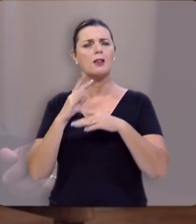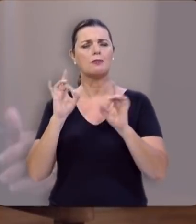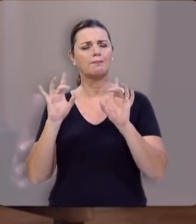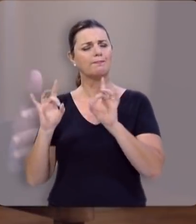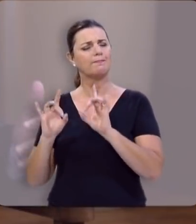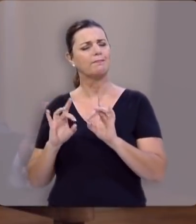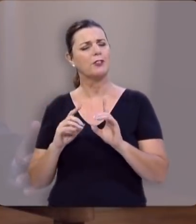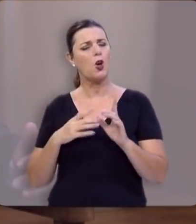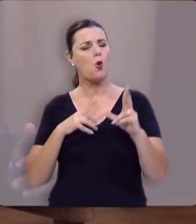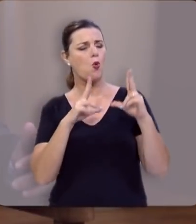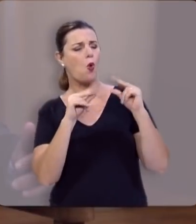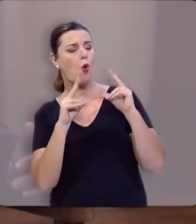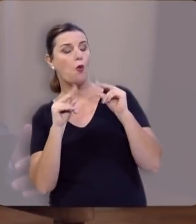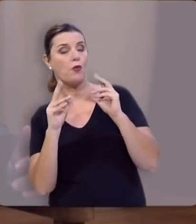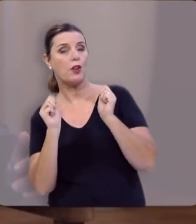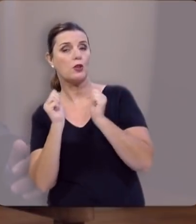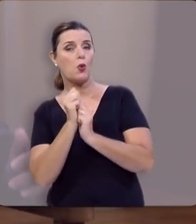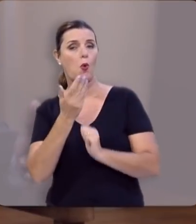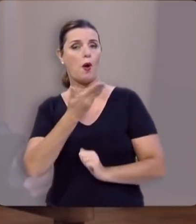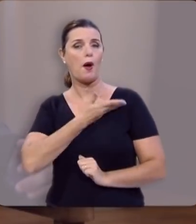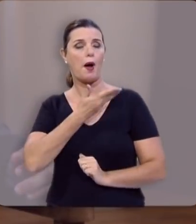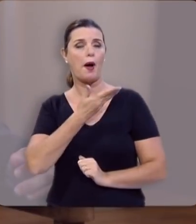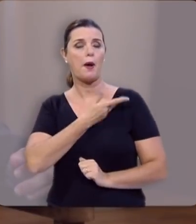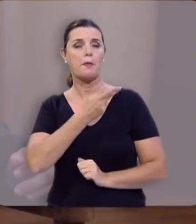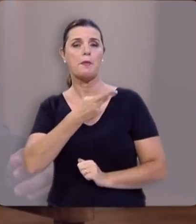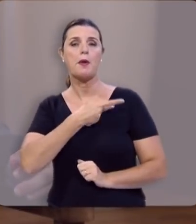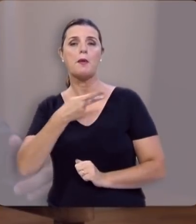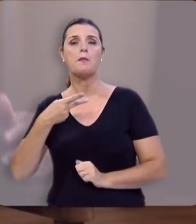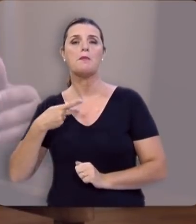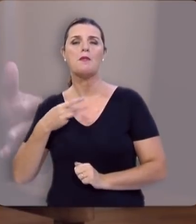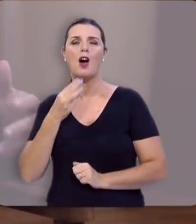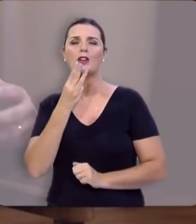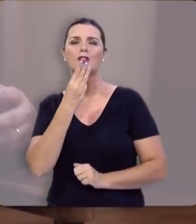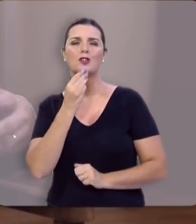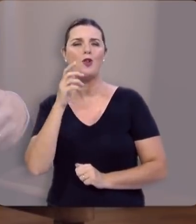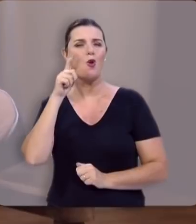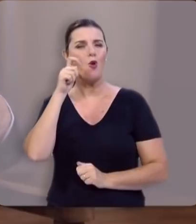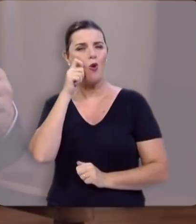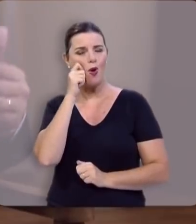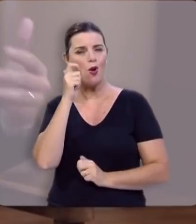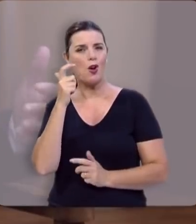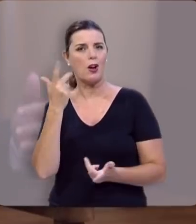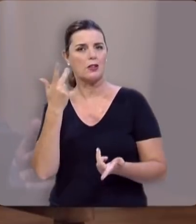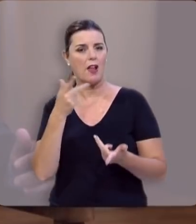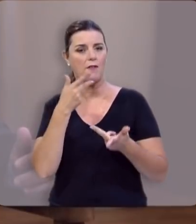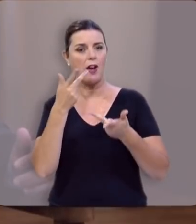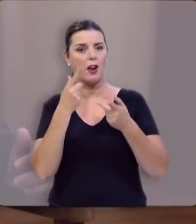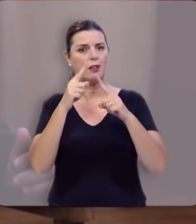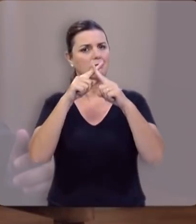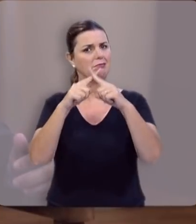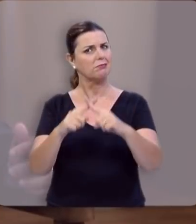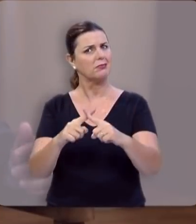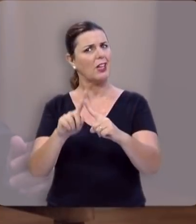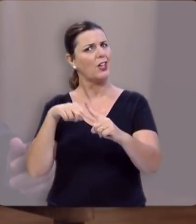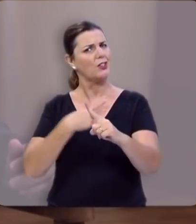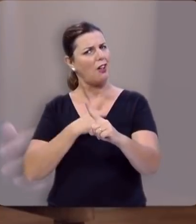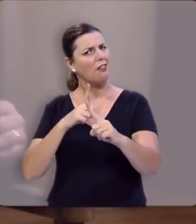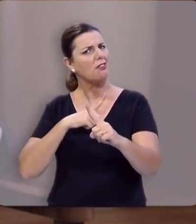poder conversar com meu amigo, o reverendo Roster, falando sobre os desafios que